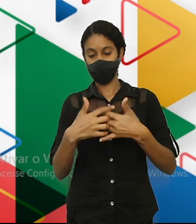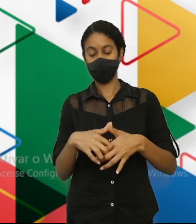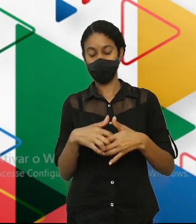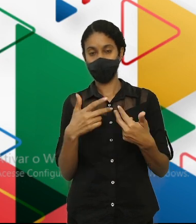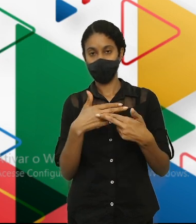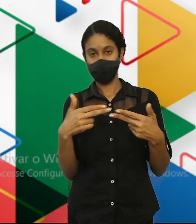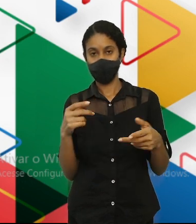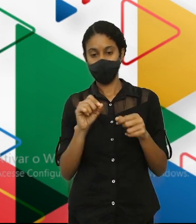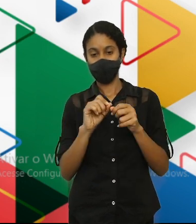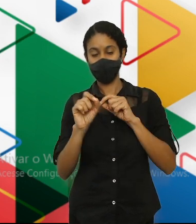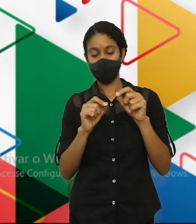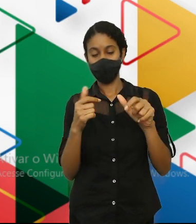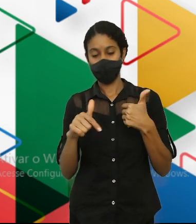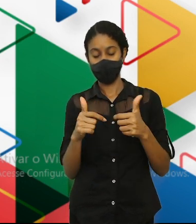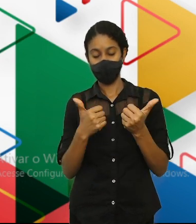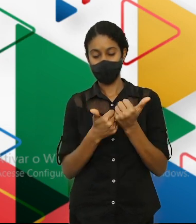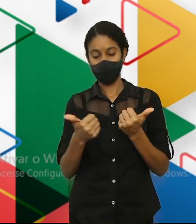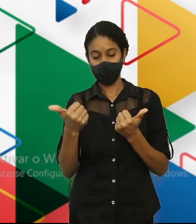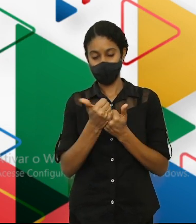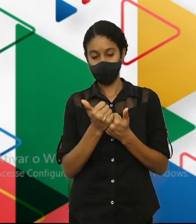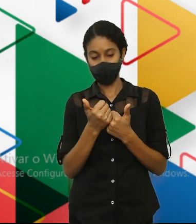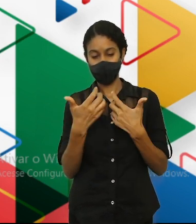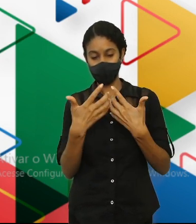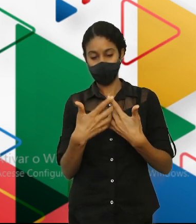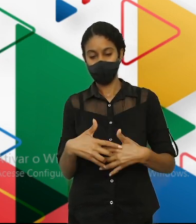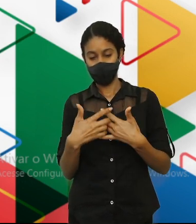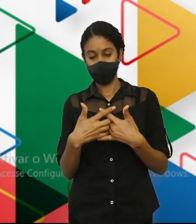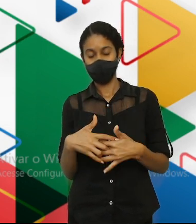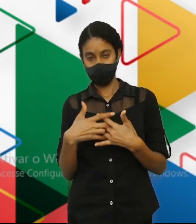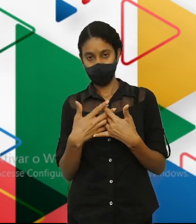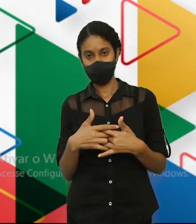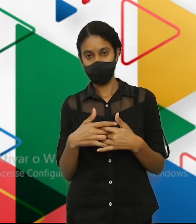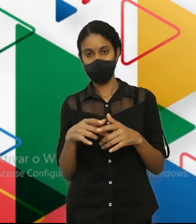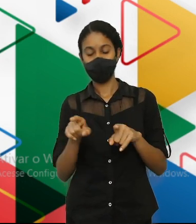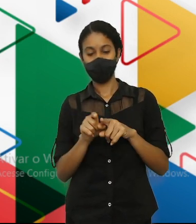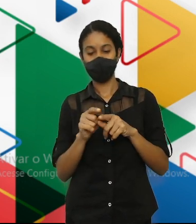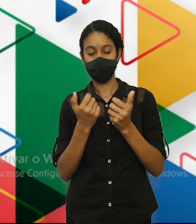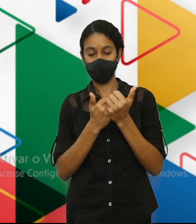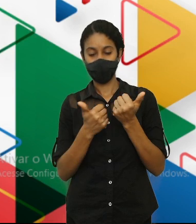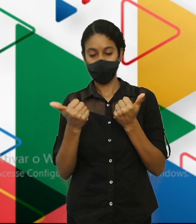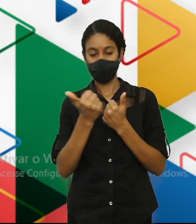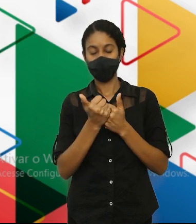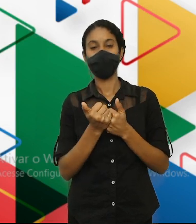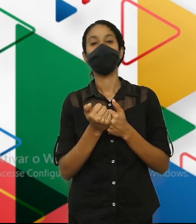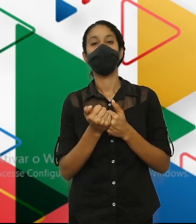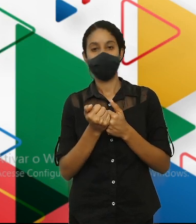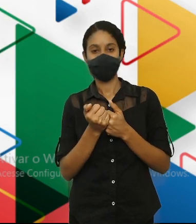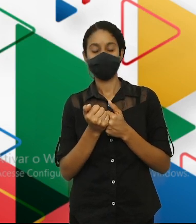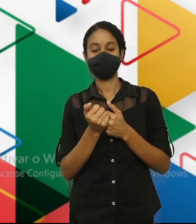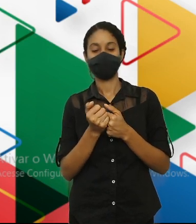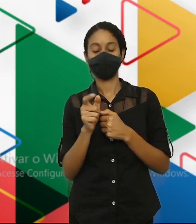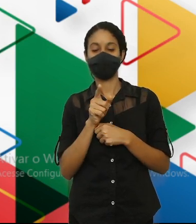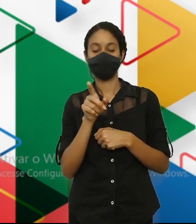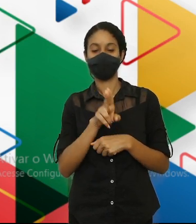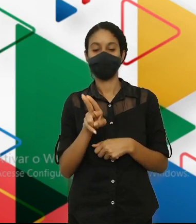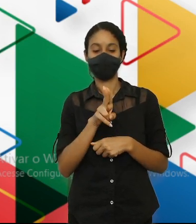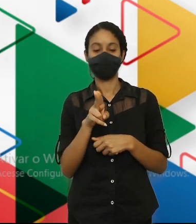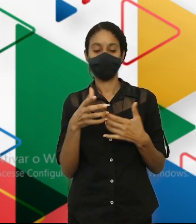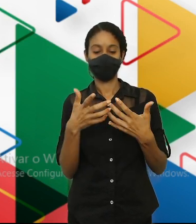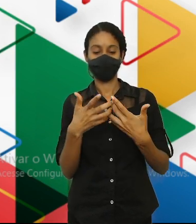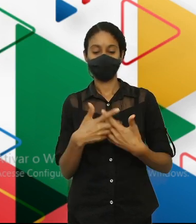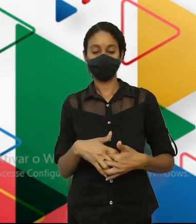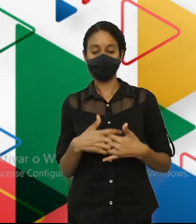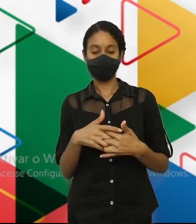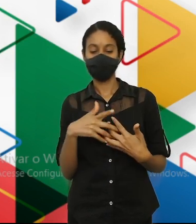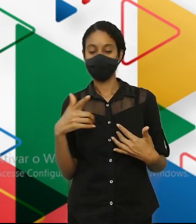os trabalhadores eles são substituídos pela máquina. Além de serem substituídos pela máquina, eles não manipulam essas máquinas, são